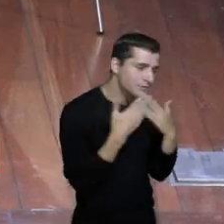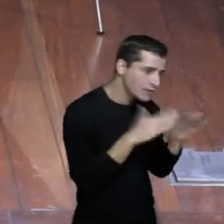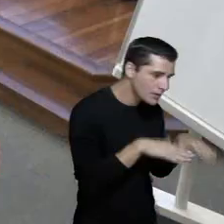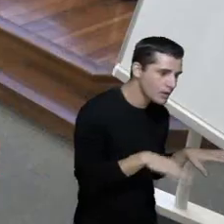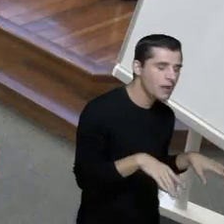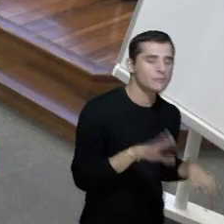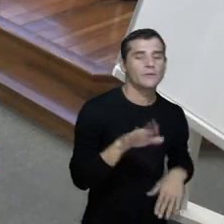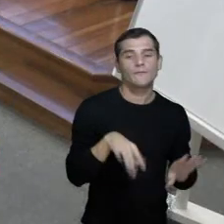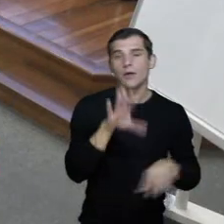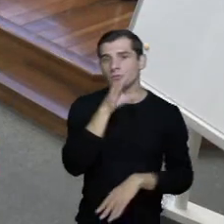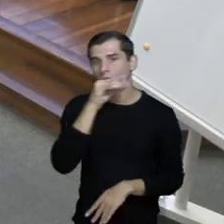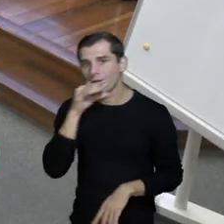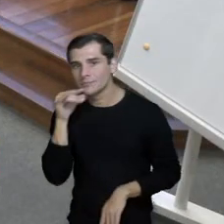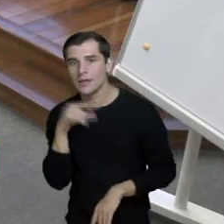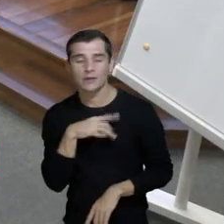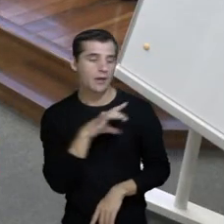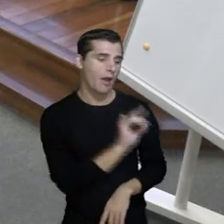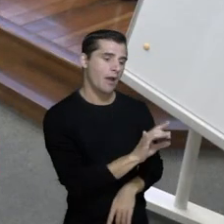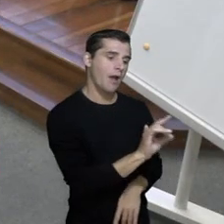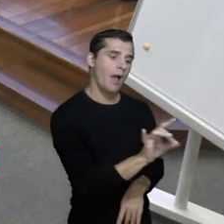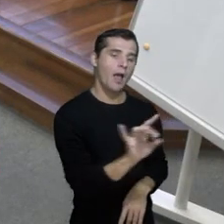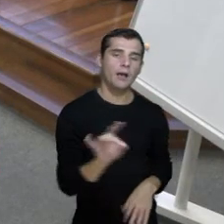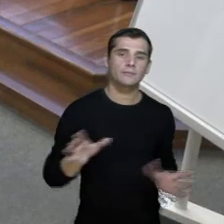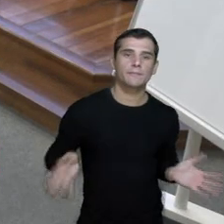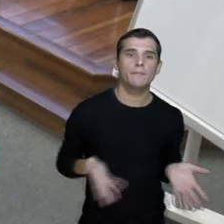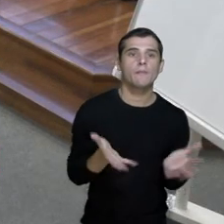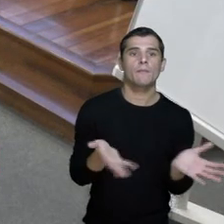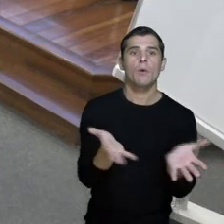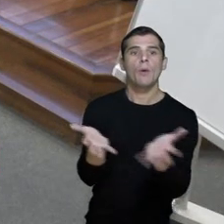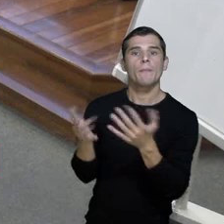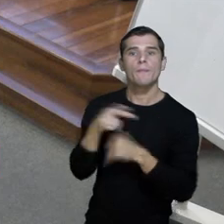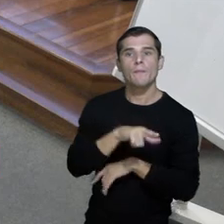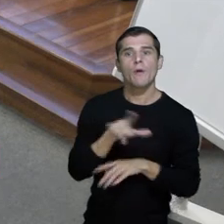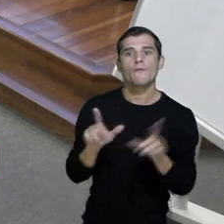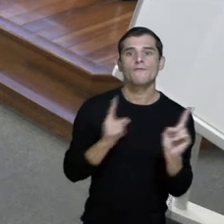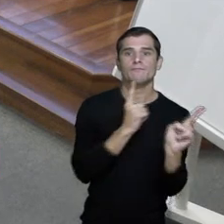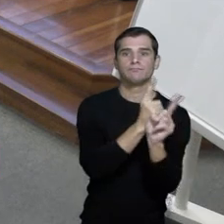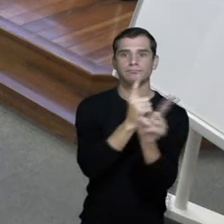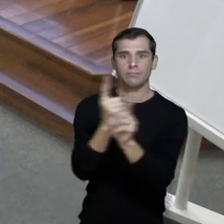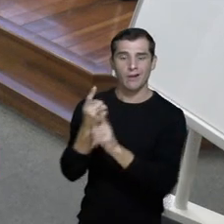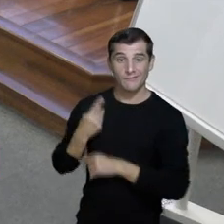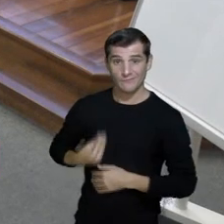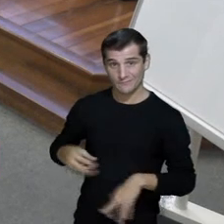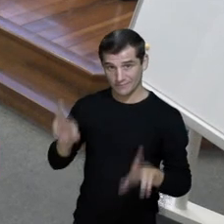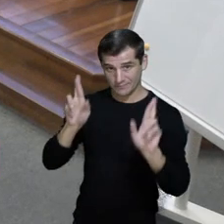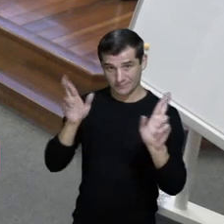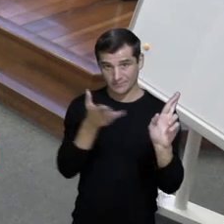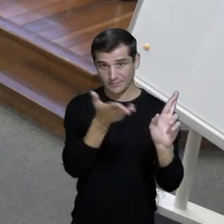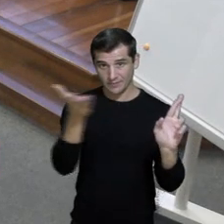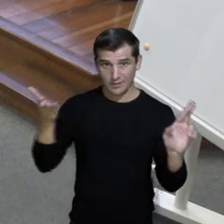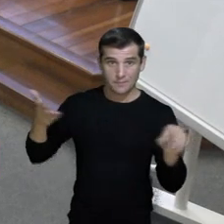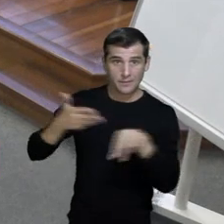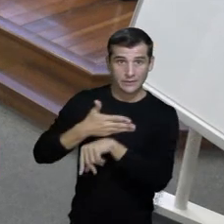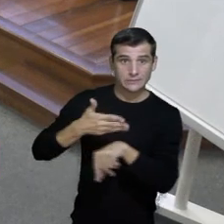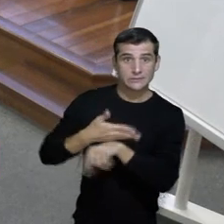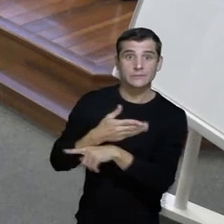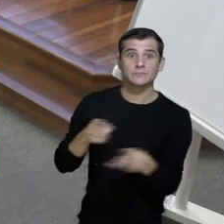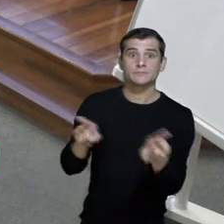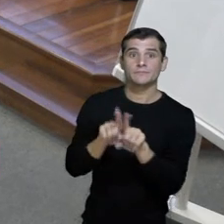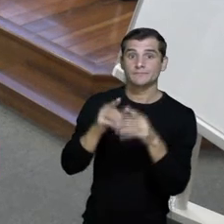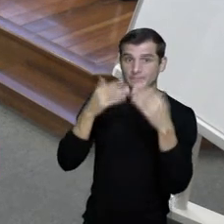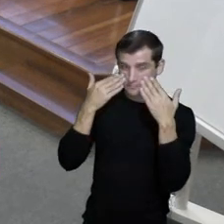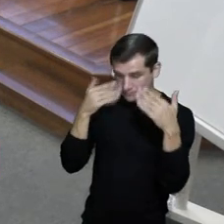adolescentes Então nós vamos promover esses encontros né Esperamos que vocês também venham fazer parte aqui na frente também